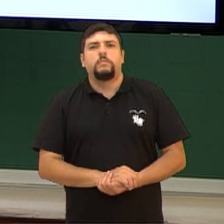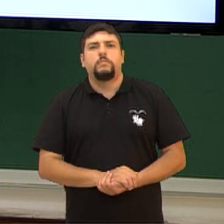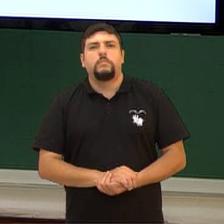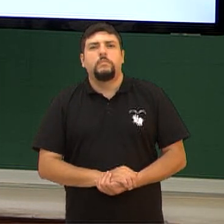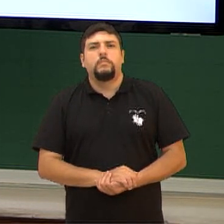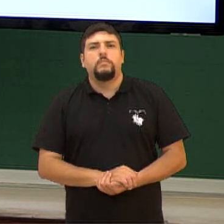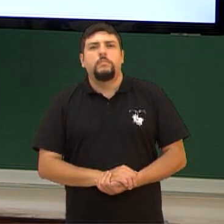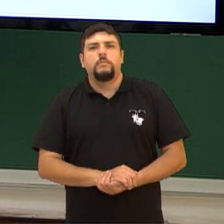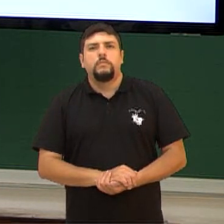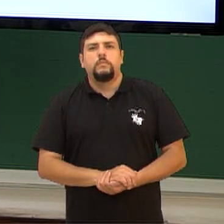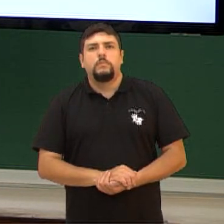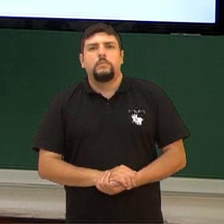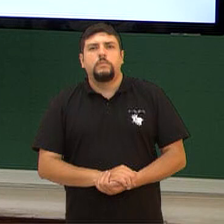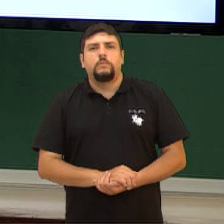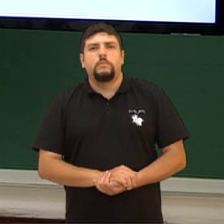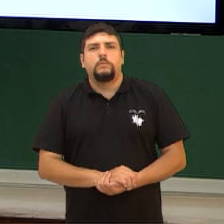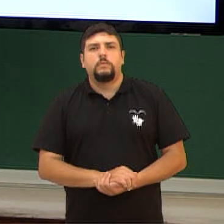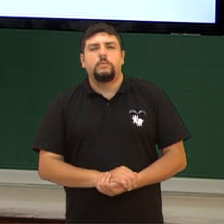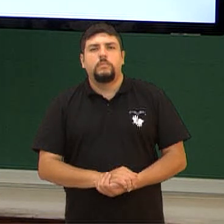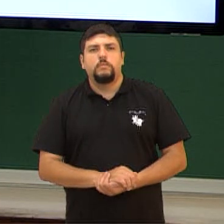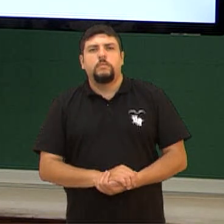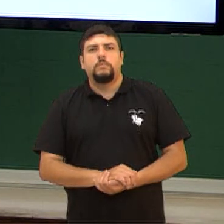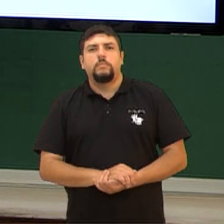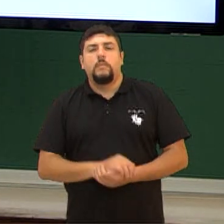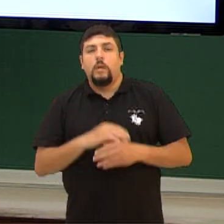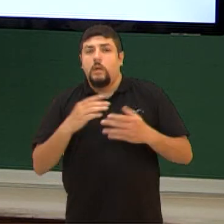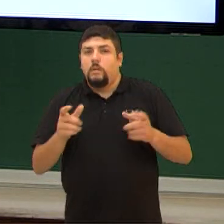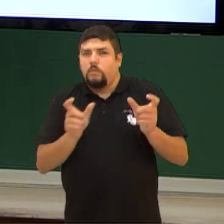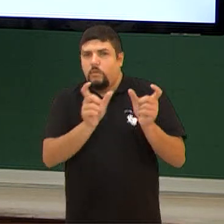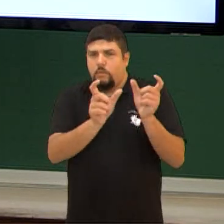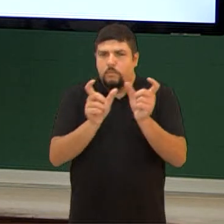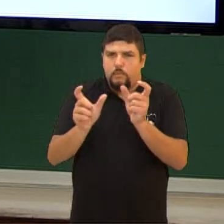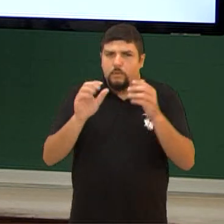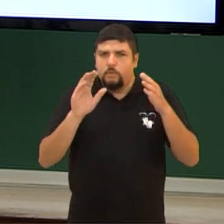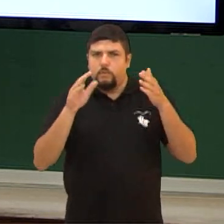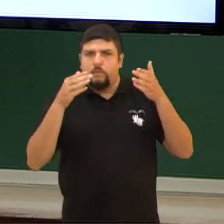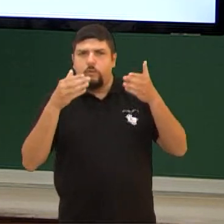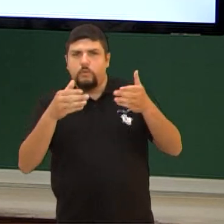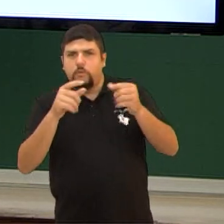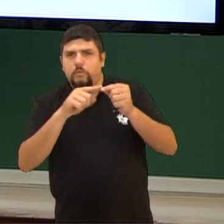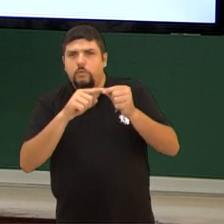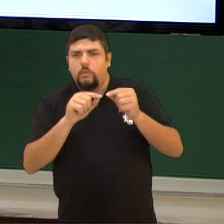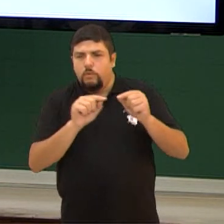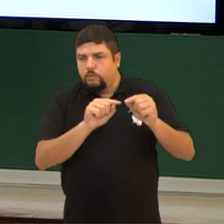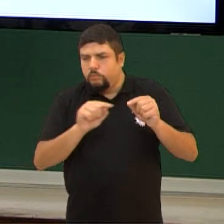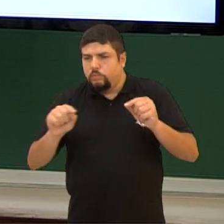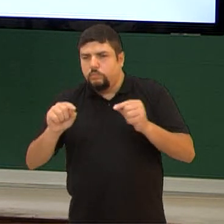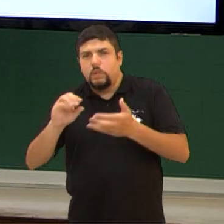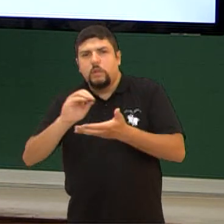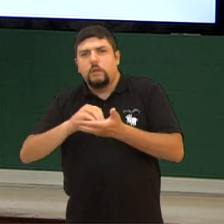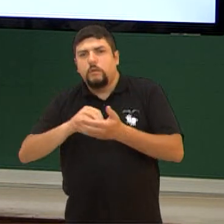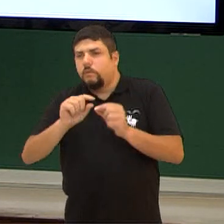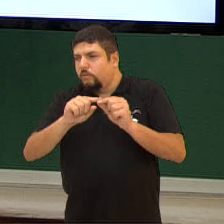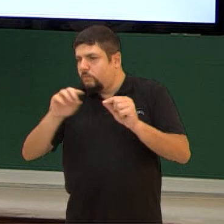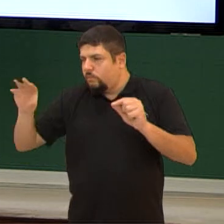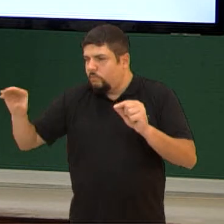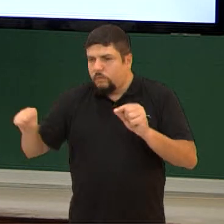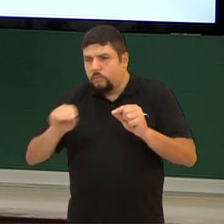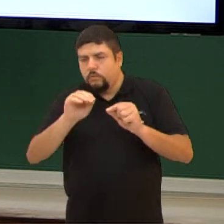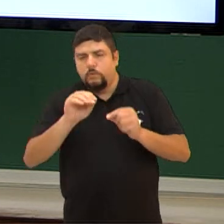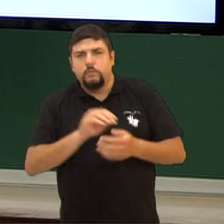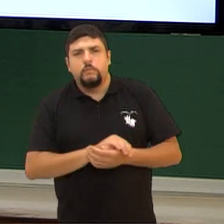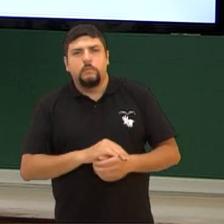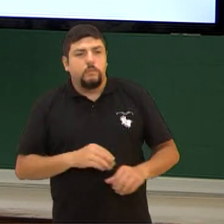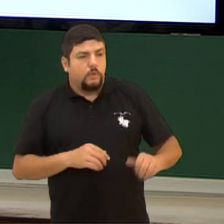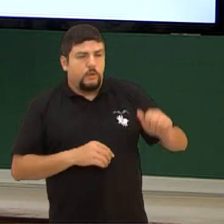Então, são essas palavras que vocês irão focar para que vocês, então, completem as frases. Ó, na letra A.